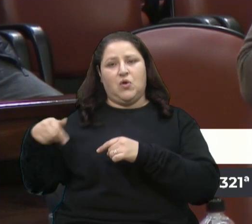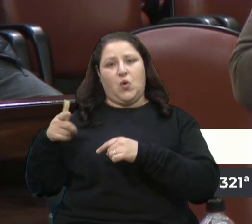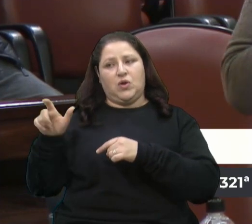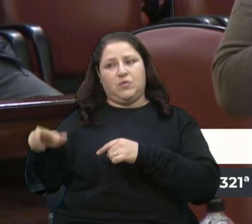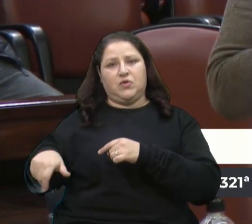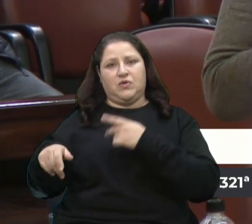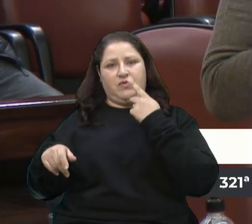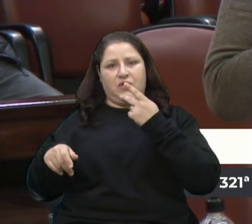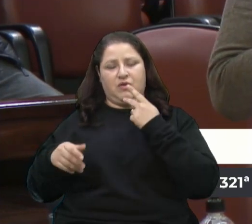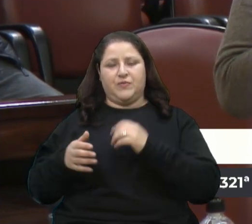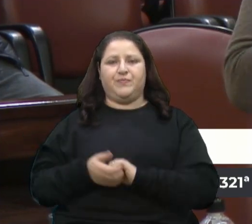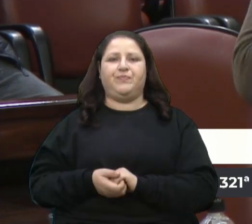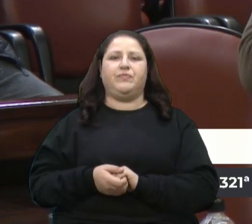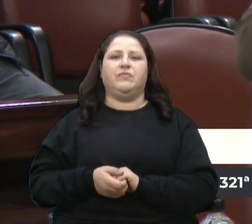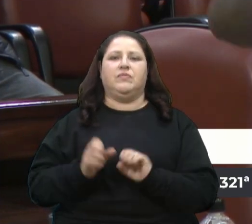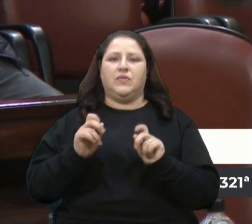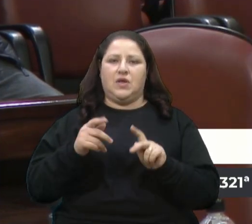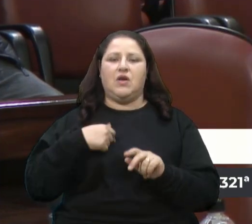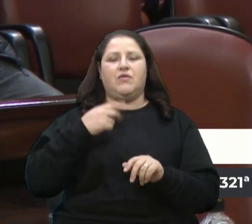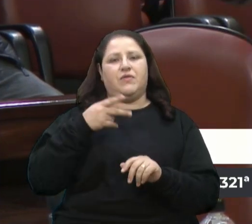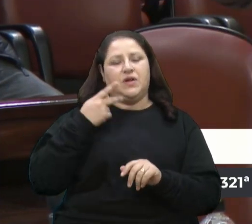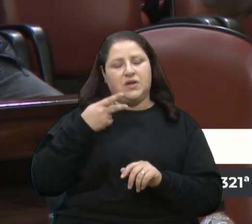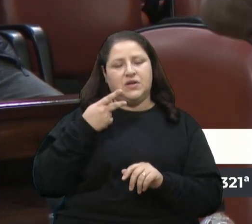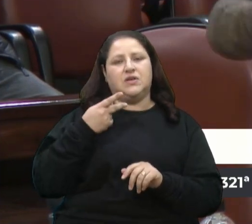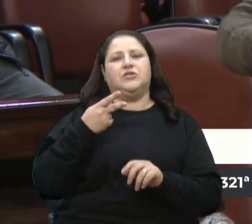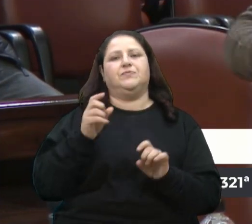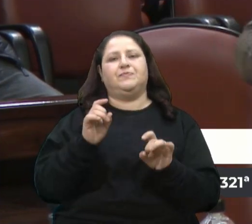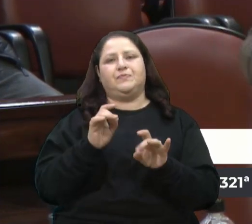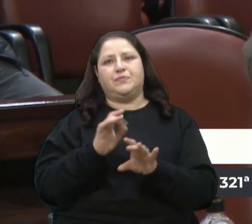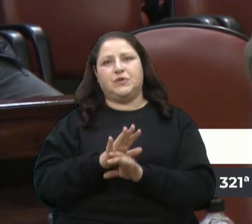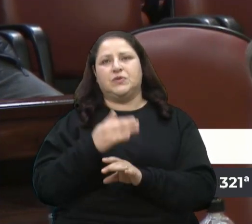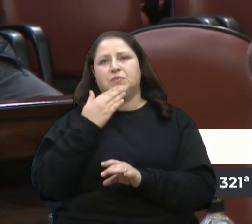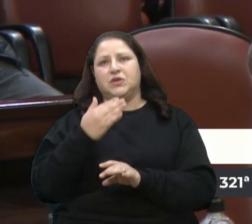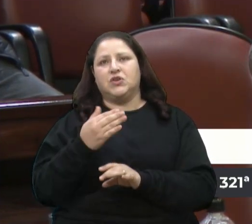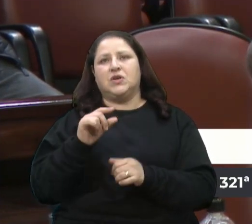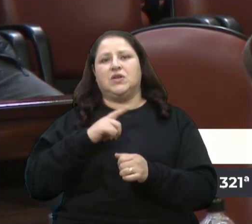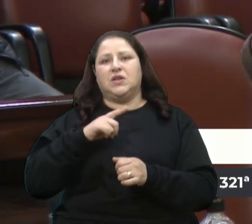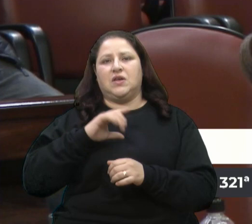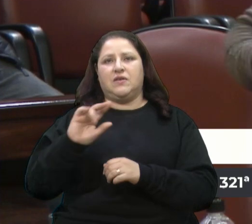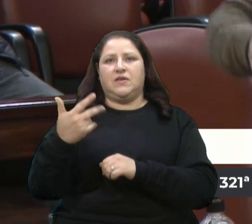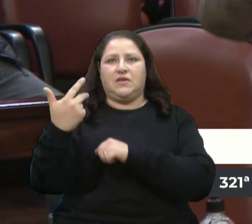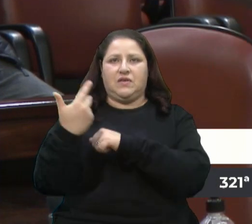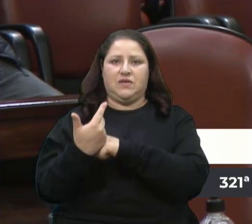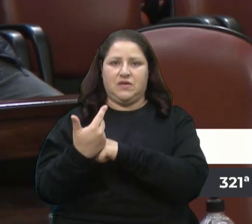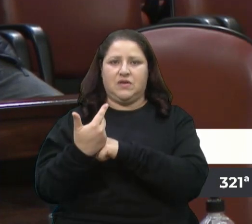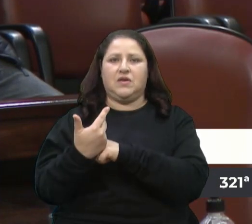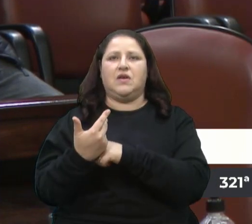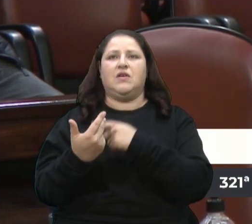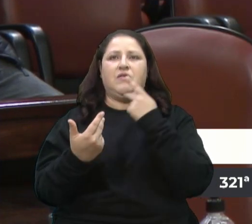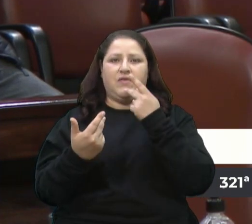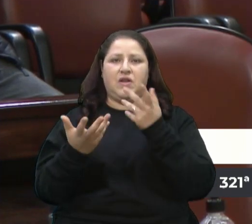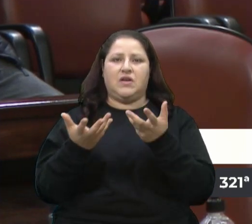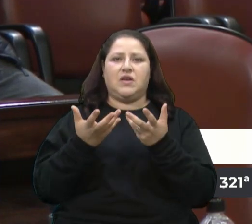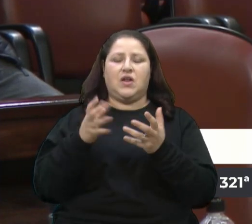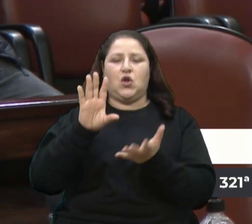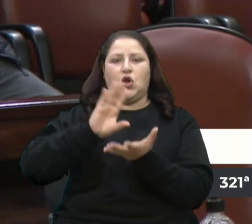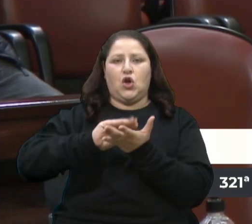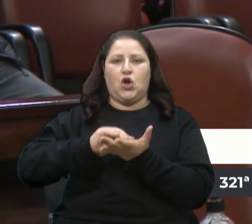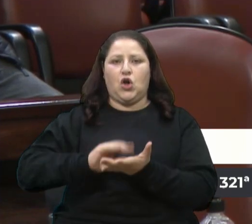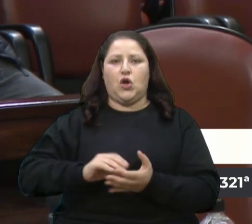Aí eu fiz a minha fala, eu disse assim, olha, estava sendo feita a gravação, eu disse, eu quero a cópia